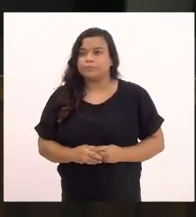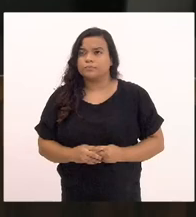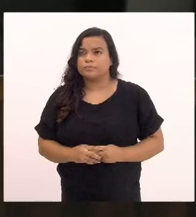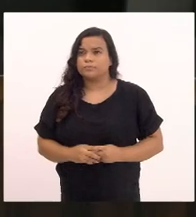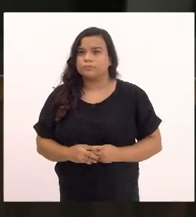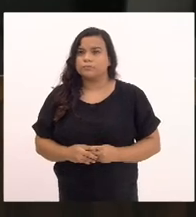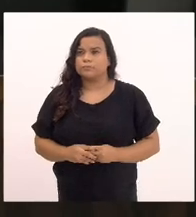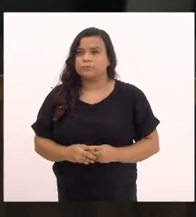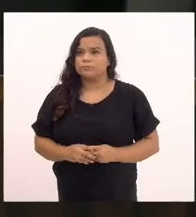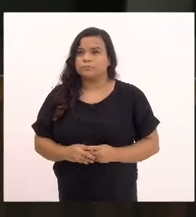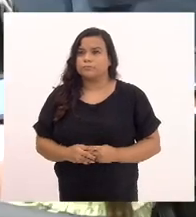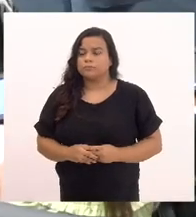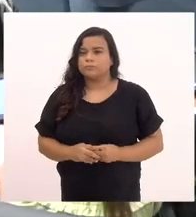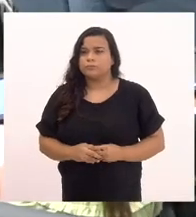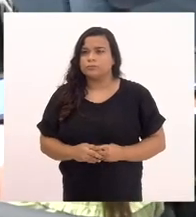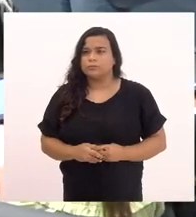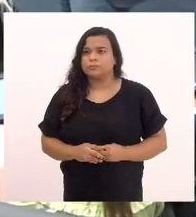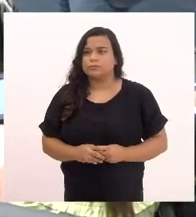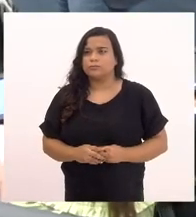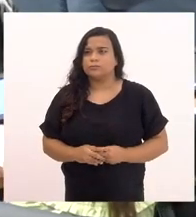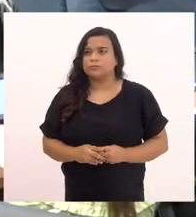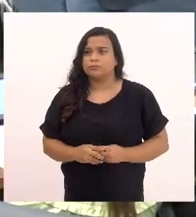Deputado Anderson Moraes.